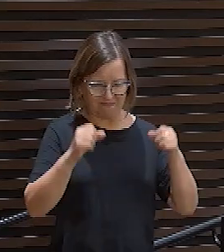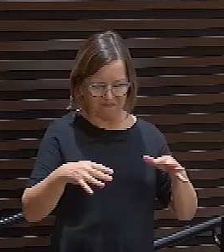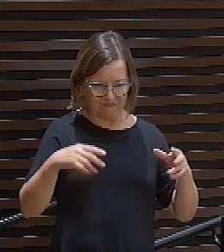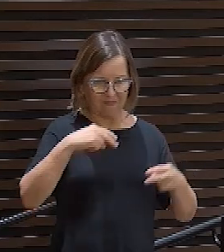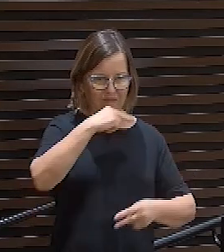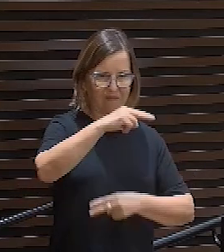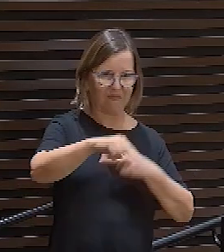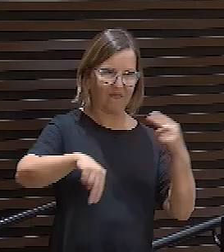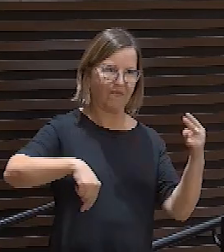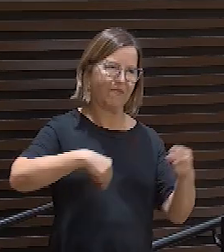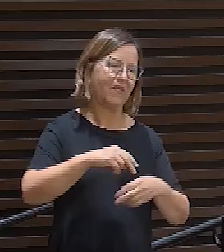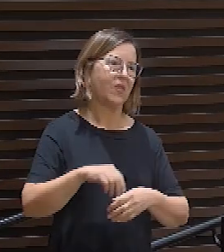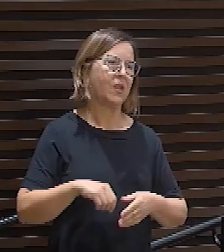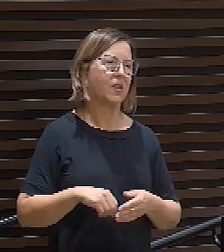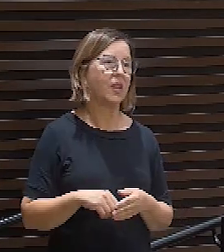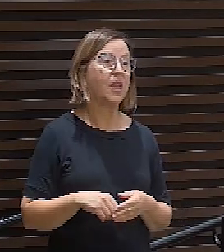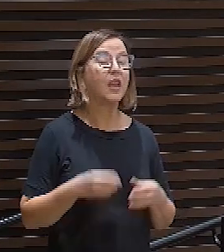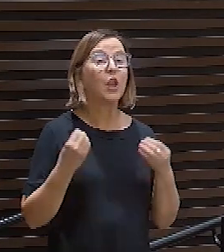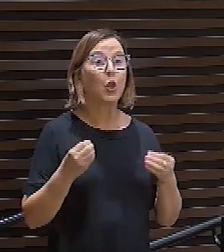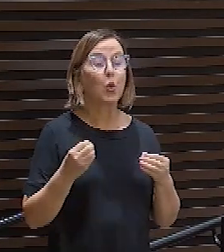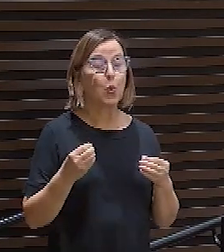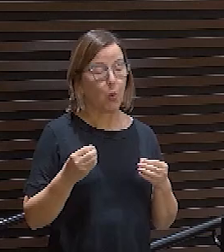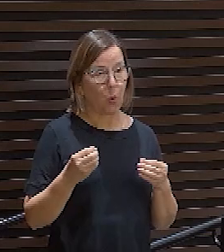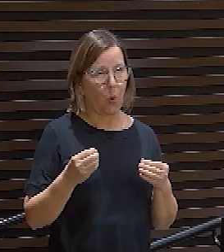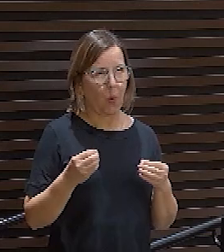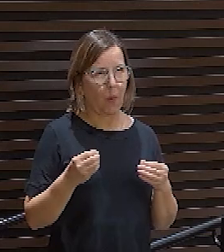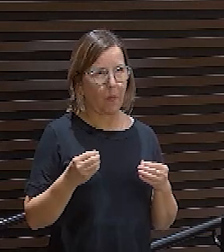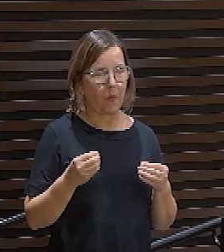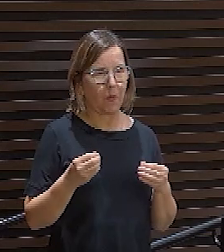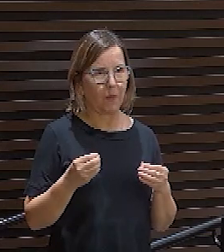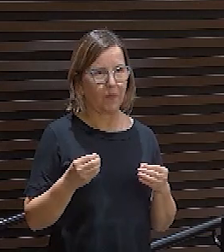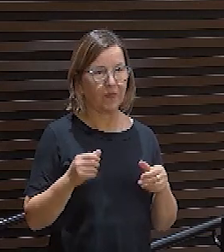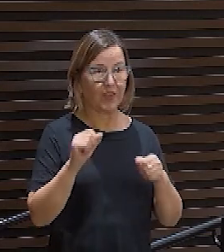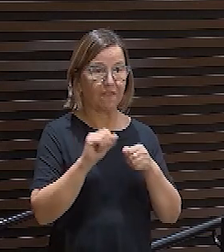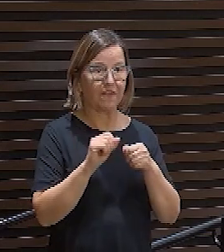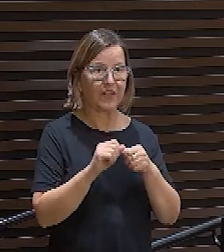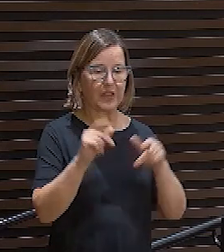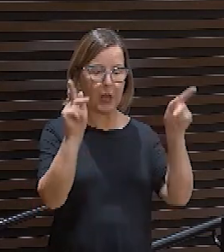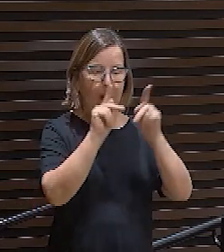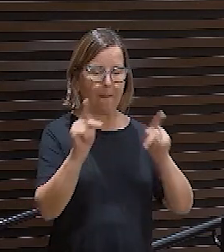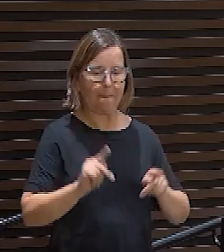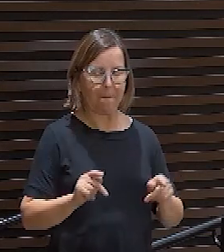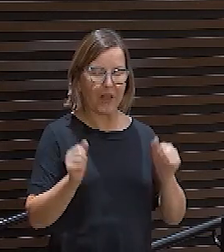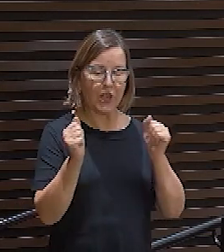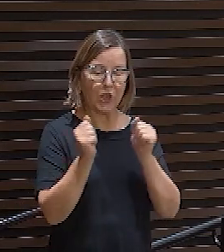E como então se faz paz com um povo, uma criação caída?